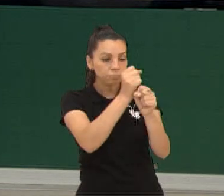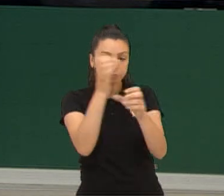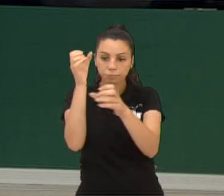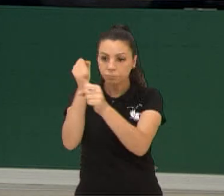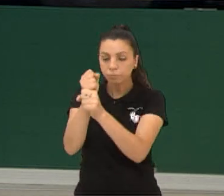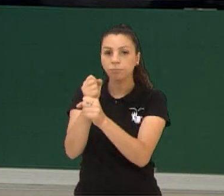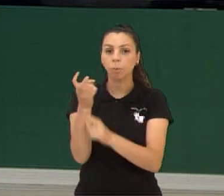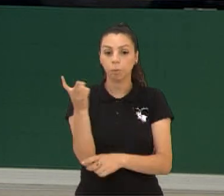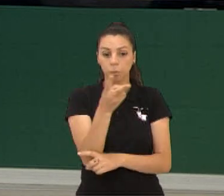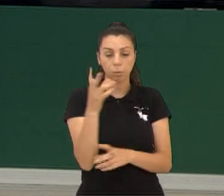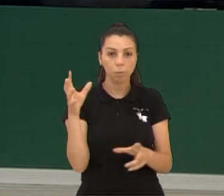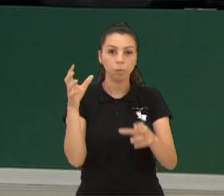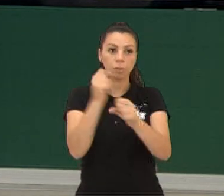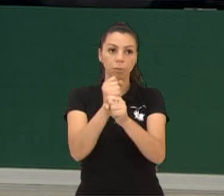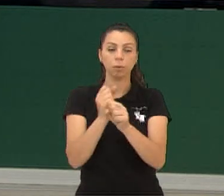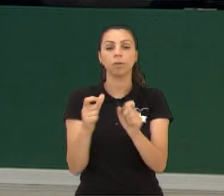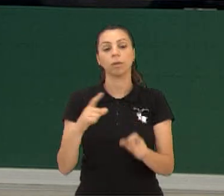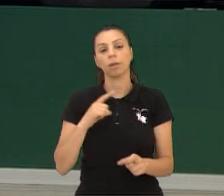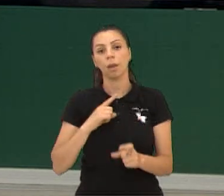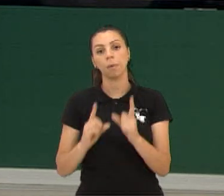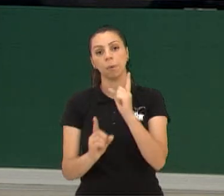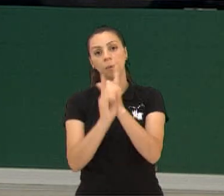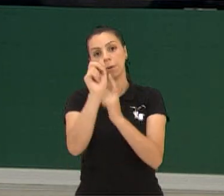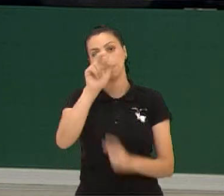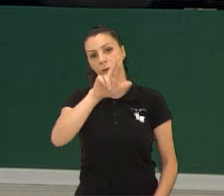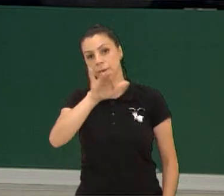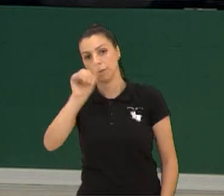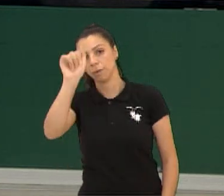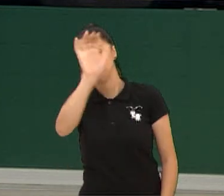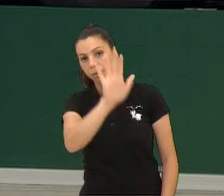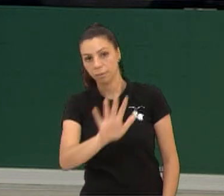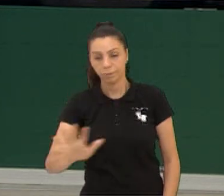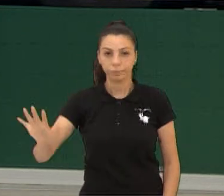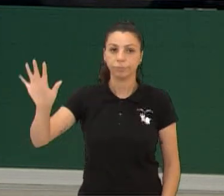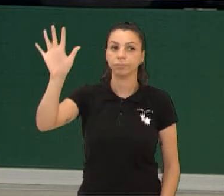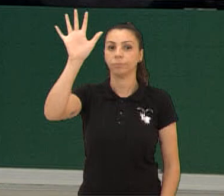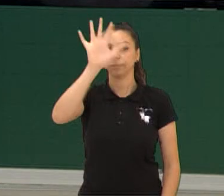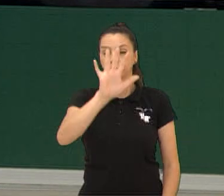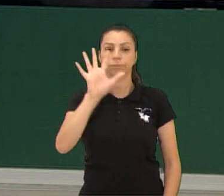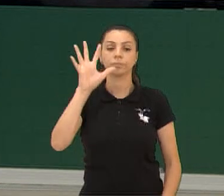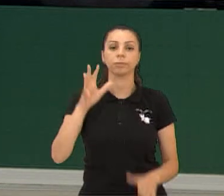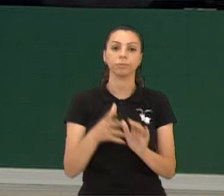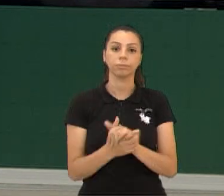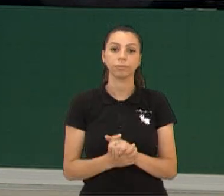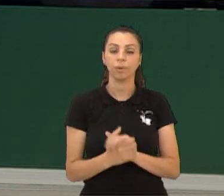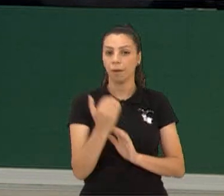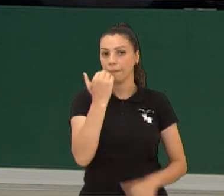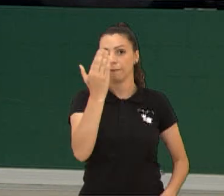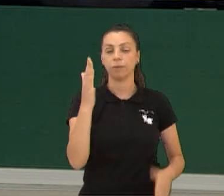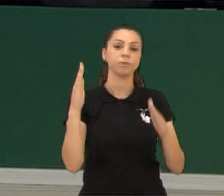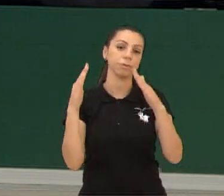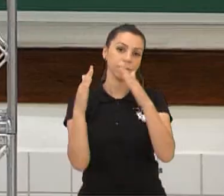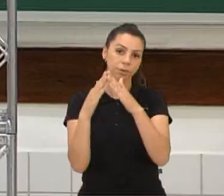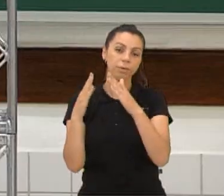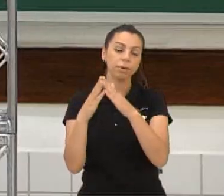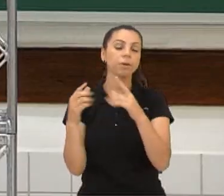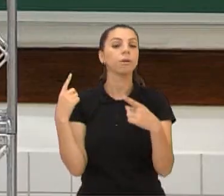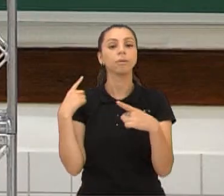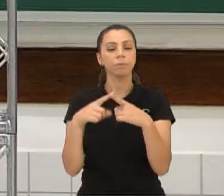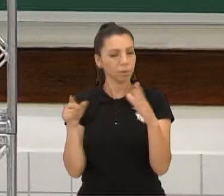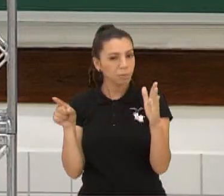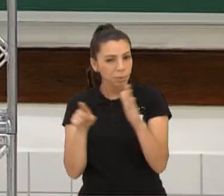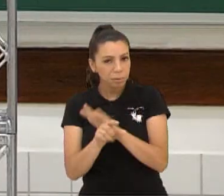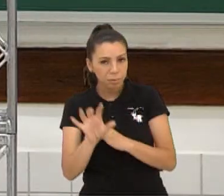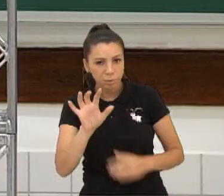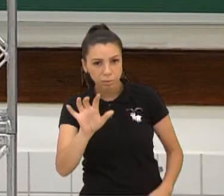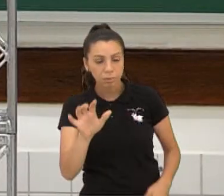as duas, a gente tem o quê? A área, a quantidade de área que tem aqui a fachada. Não é? Porque a pergunta não